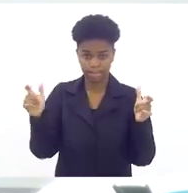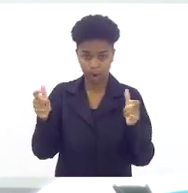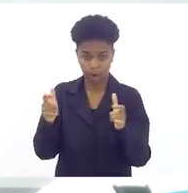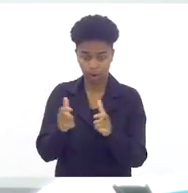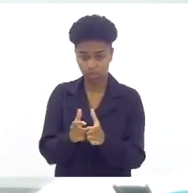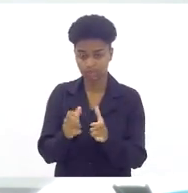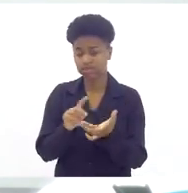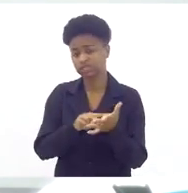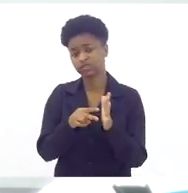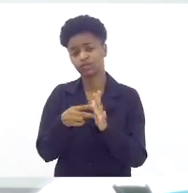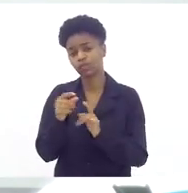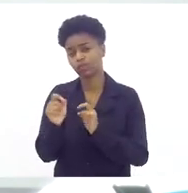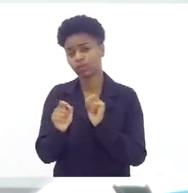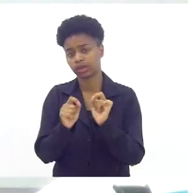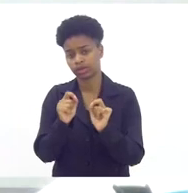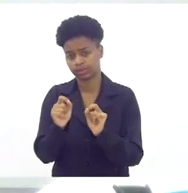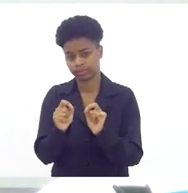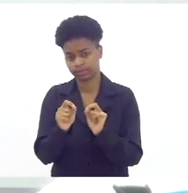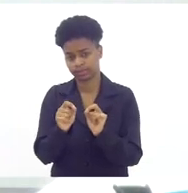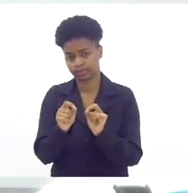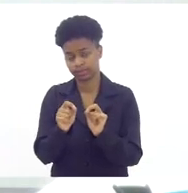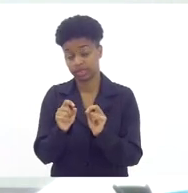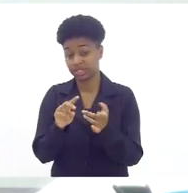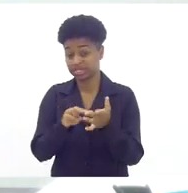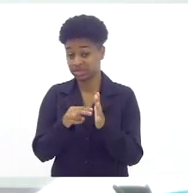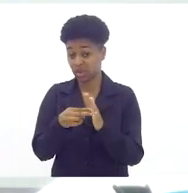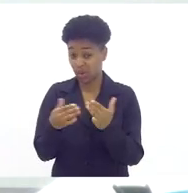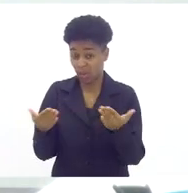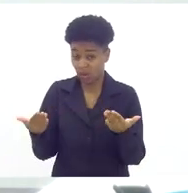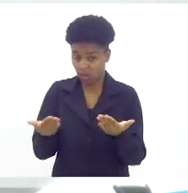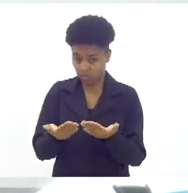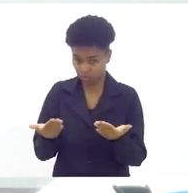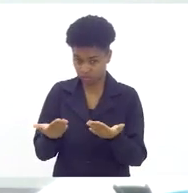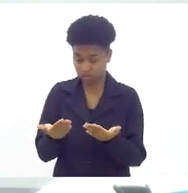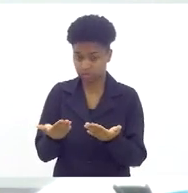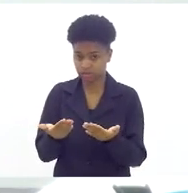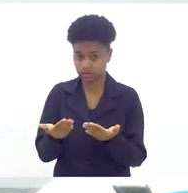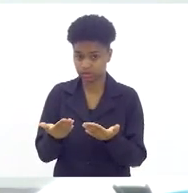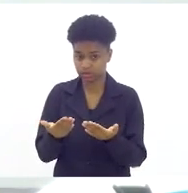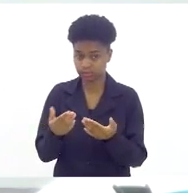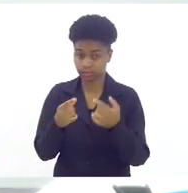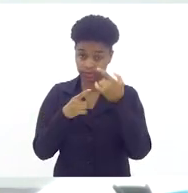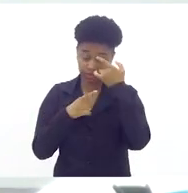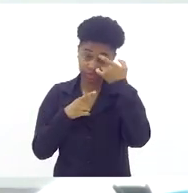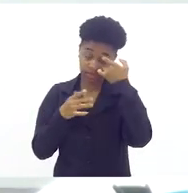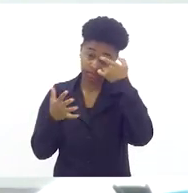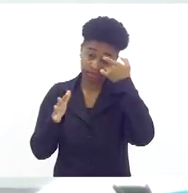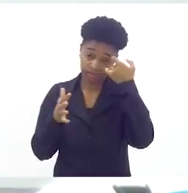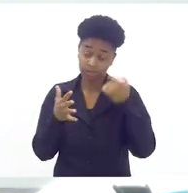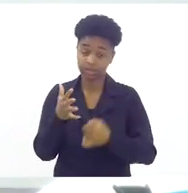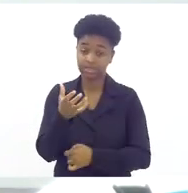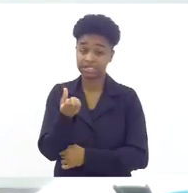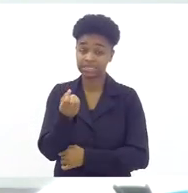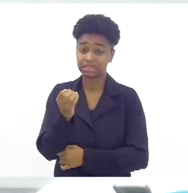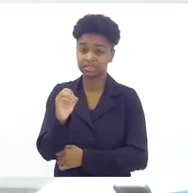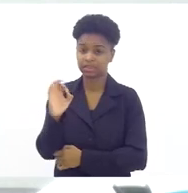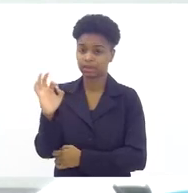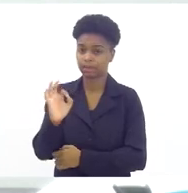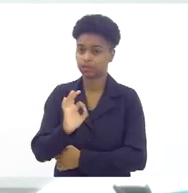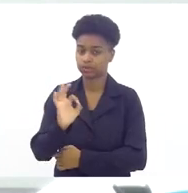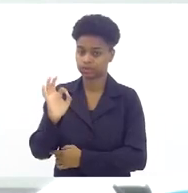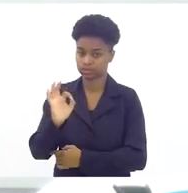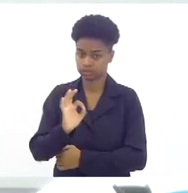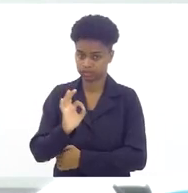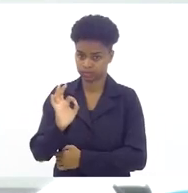isso significa significa que hoje eu tenho cerca de 60 por cento